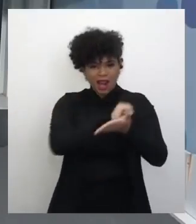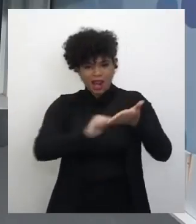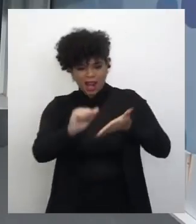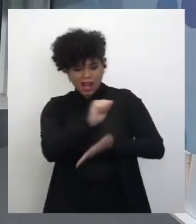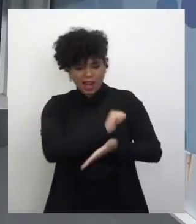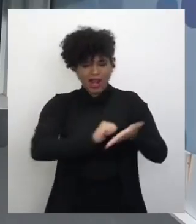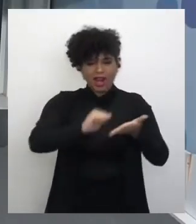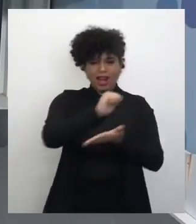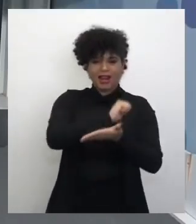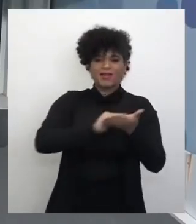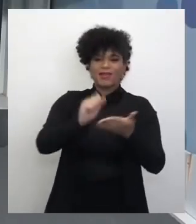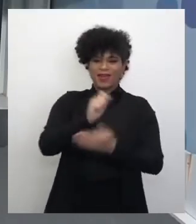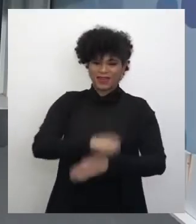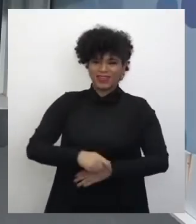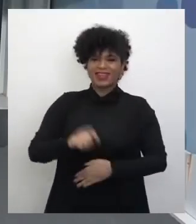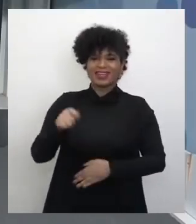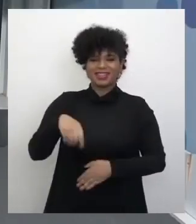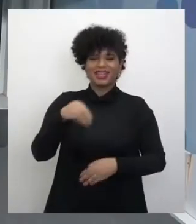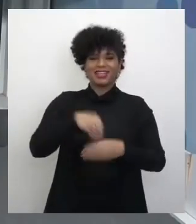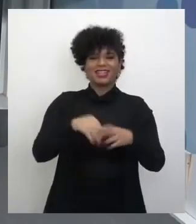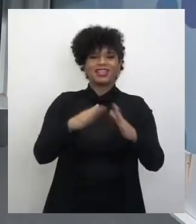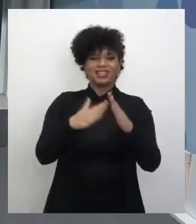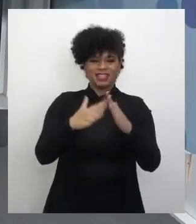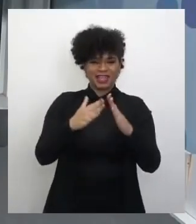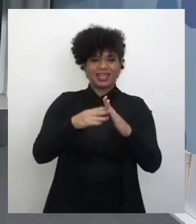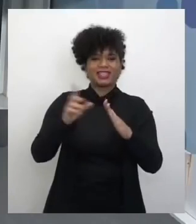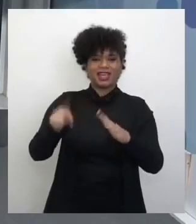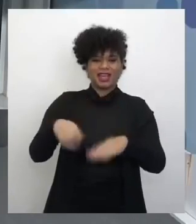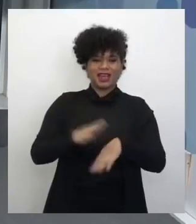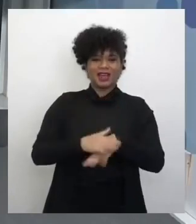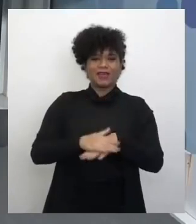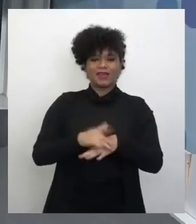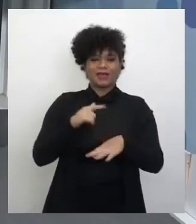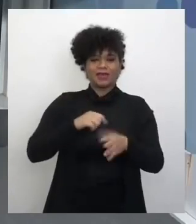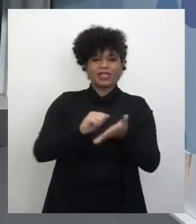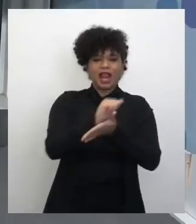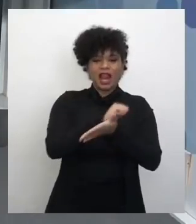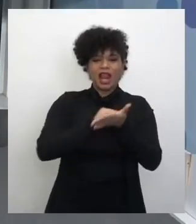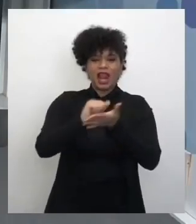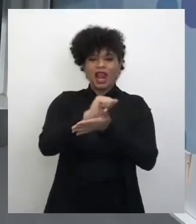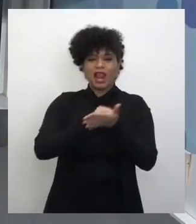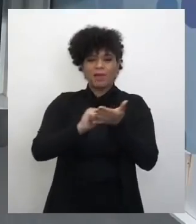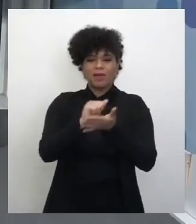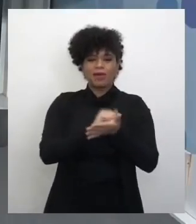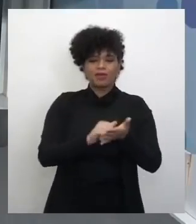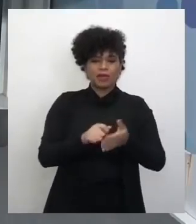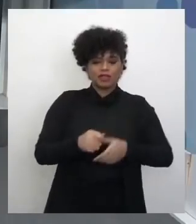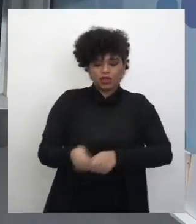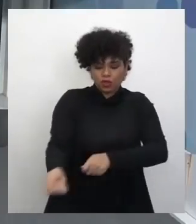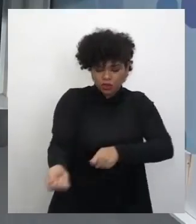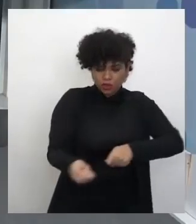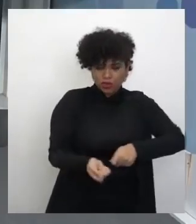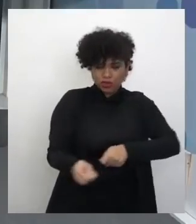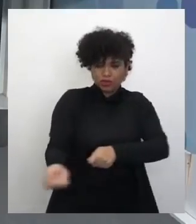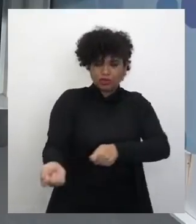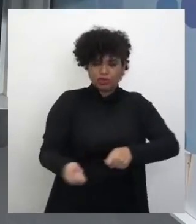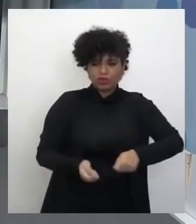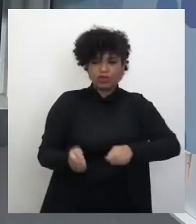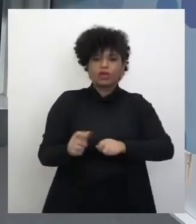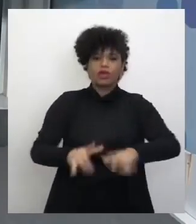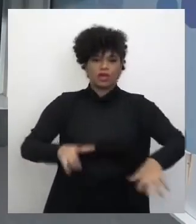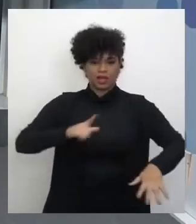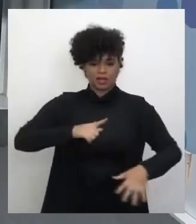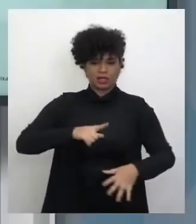está começando a fazer a química desde lá do lavar louça, passar pano no chão,